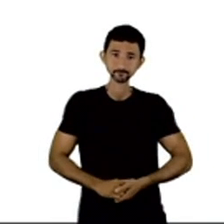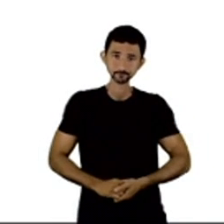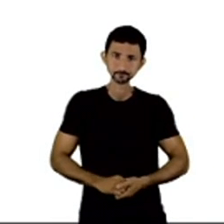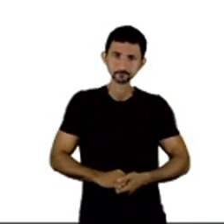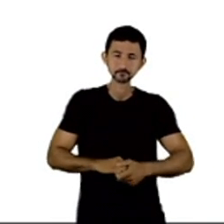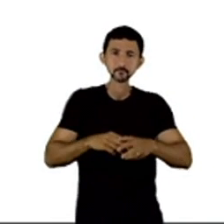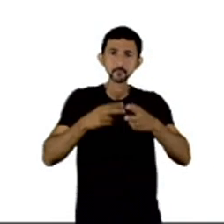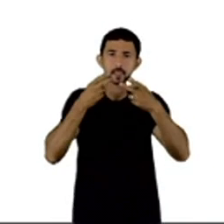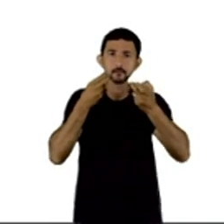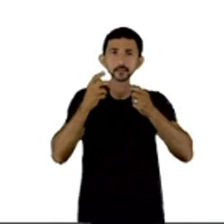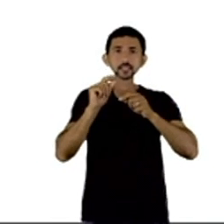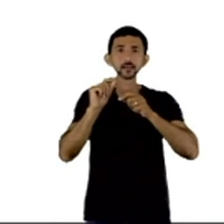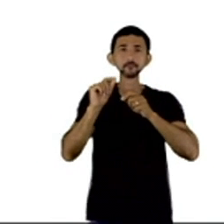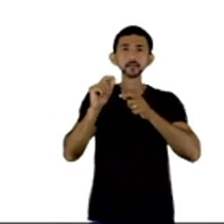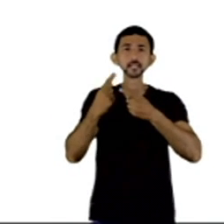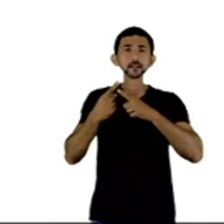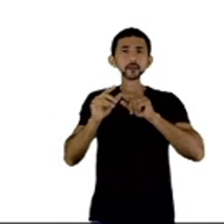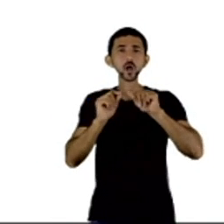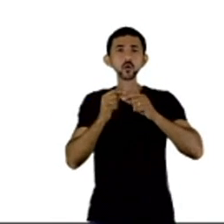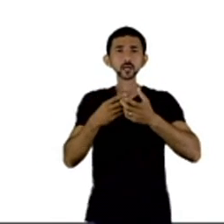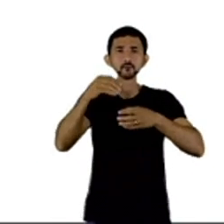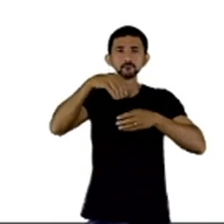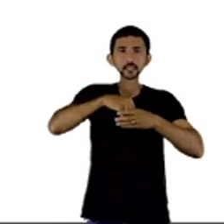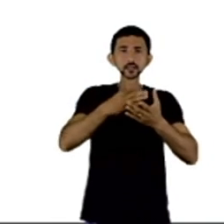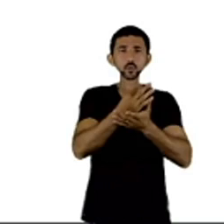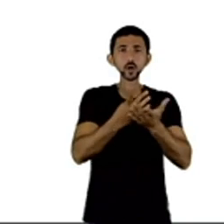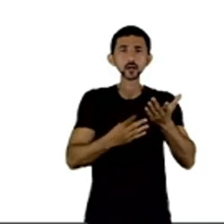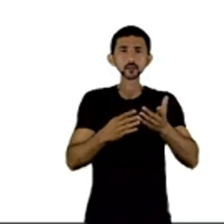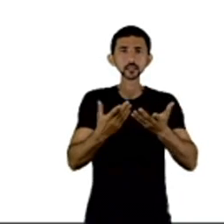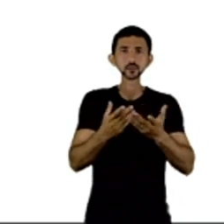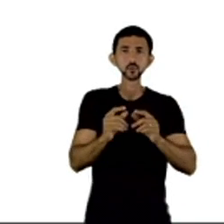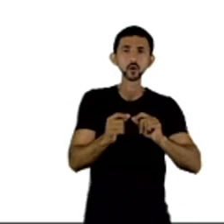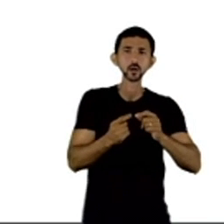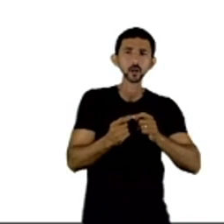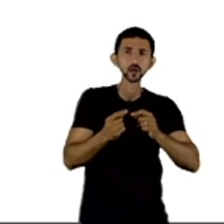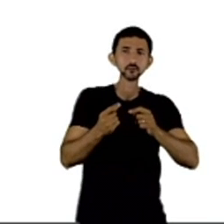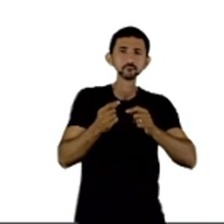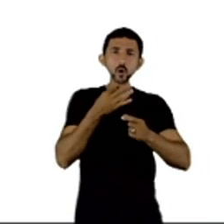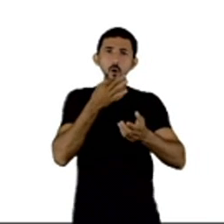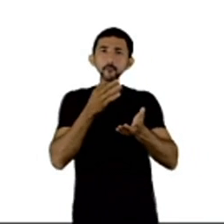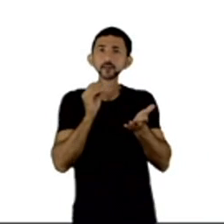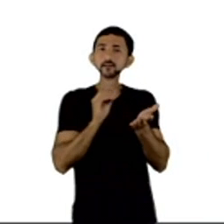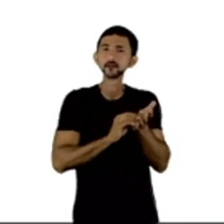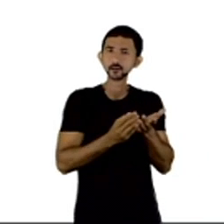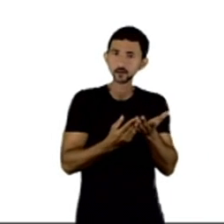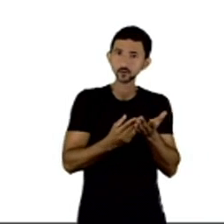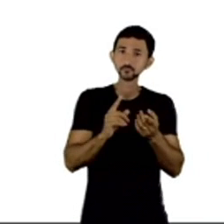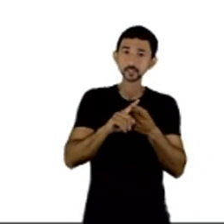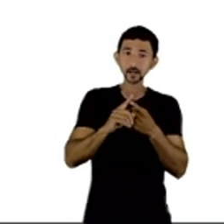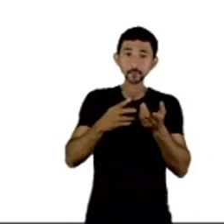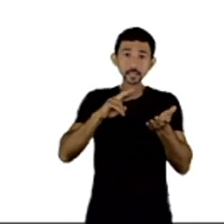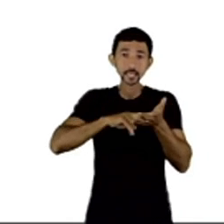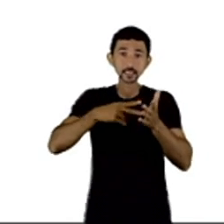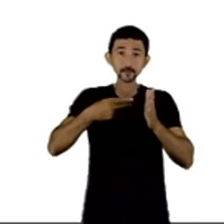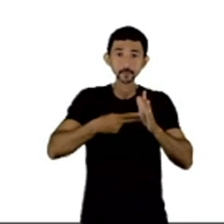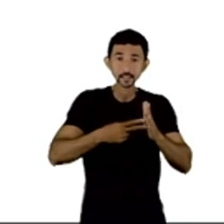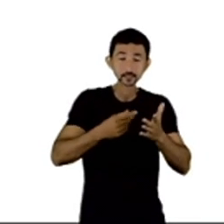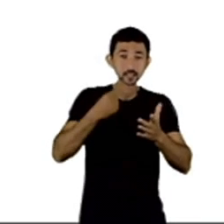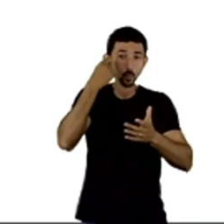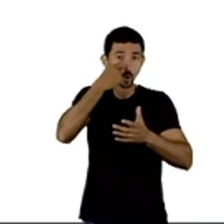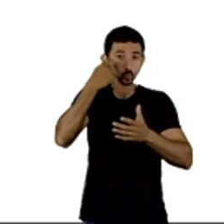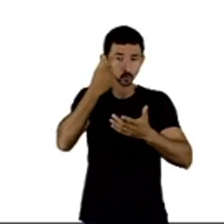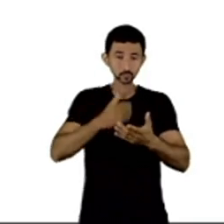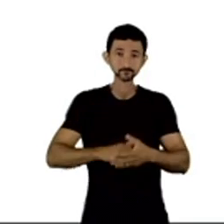vai perceber, por exemplo, que dentro da reportagem aparecerão opiniões e interpretações do